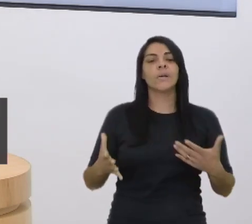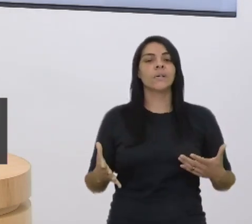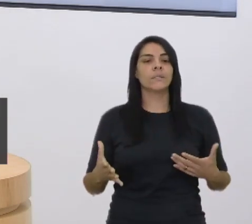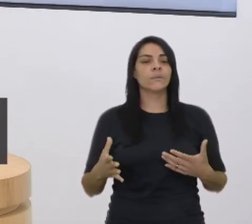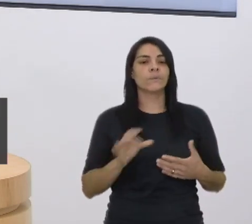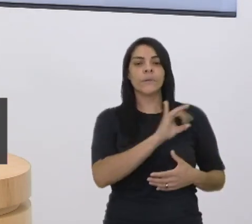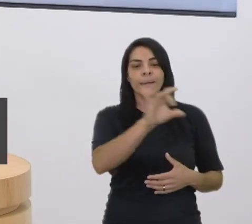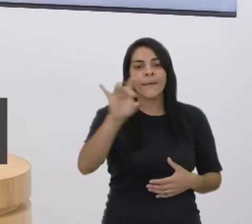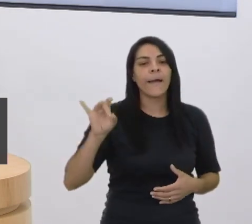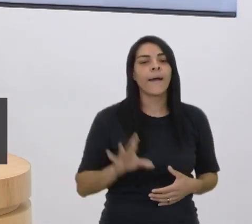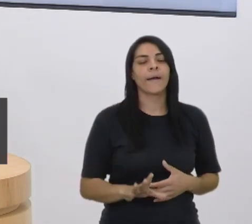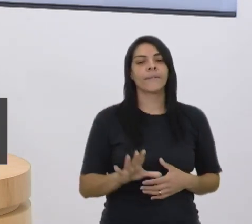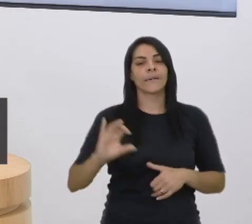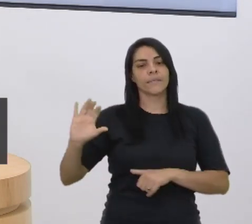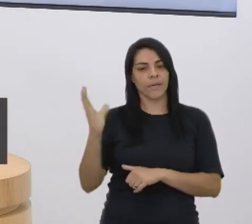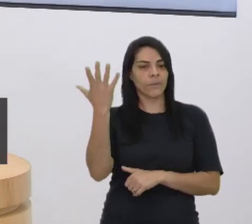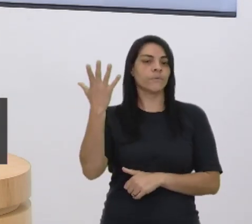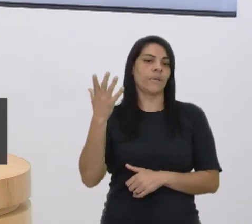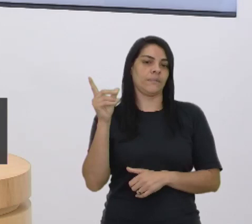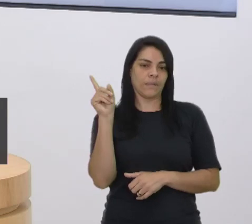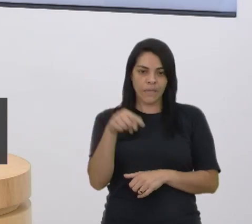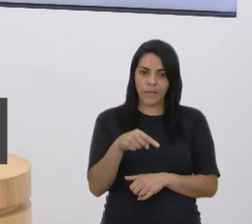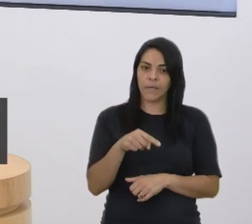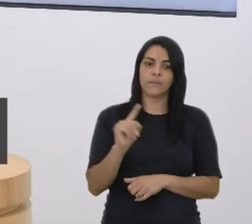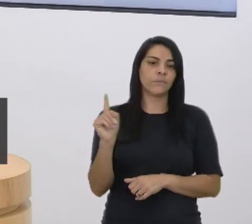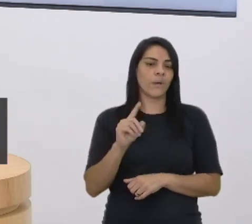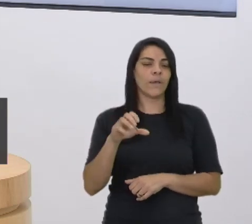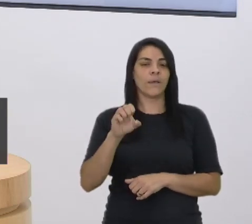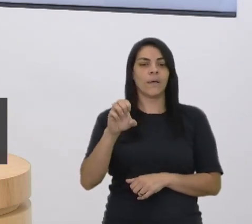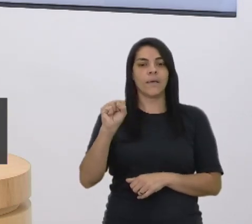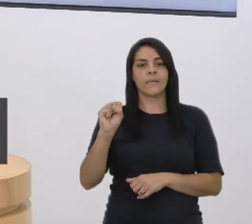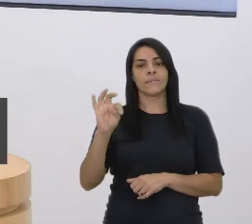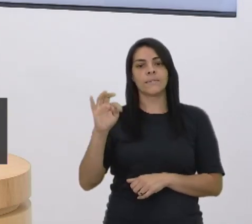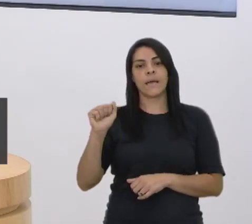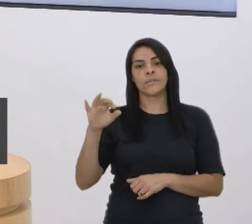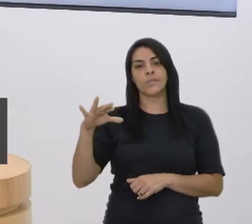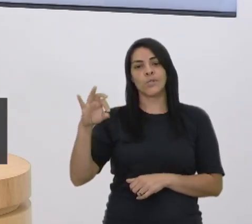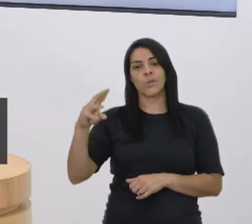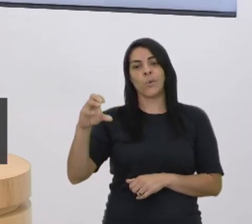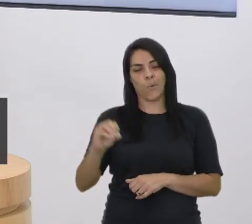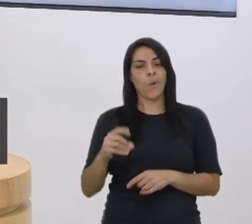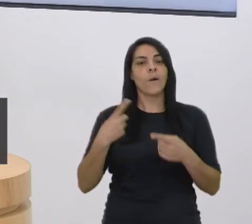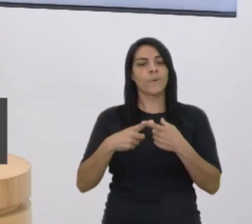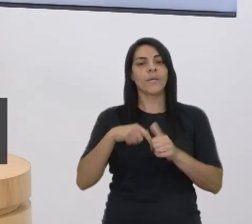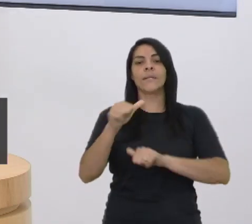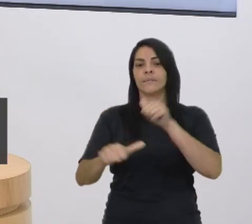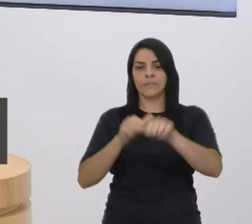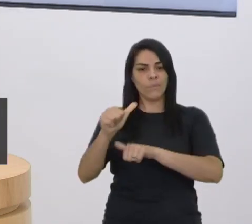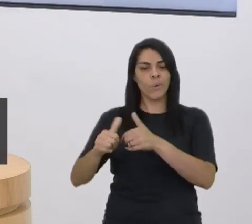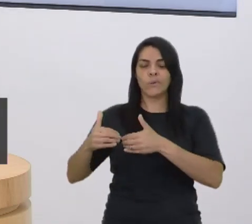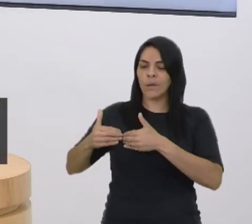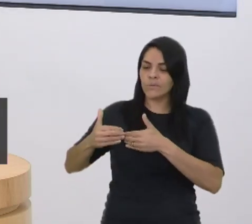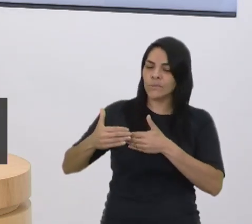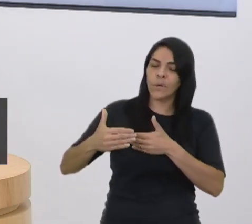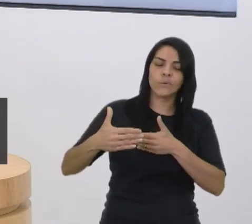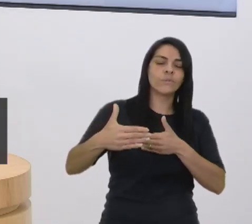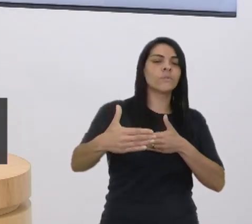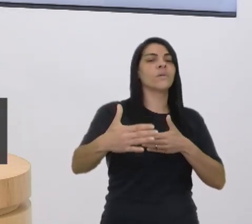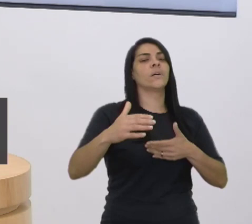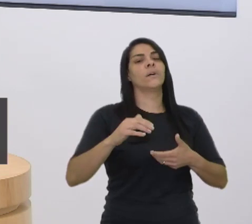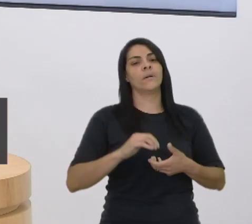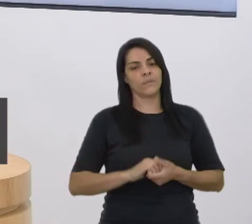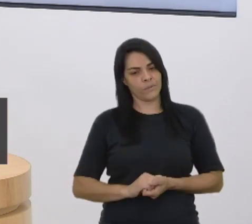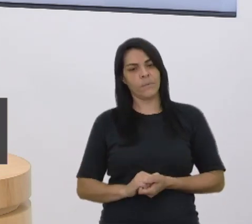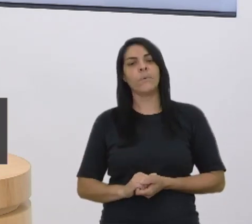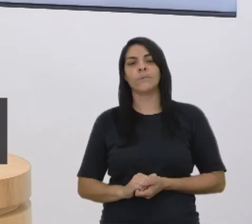que acontece, ele, obviamente, não é estático, ele se modifica, tanto ao longo dos anos, né? Mas também ele se modifica em